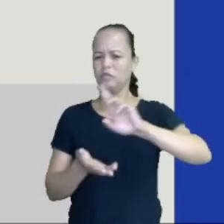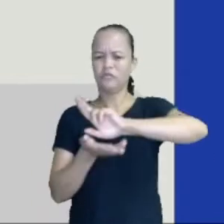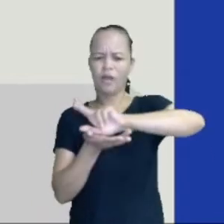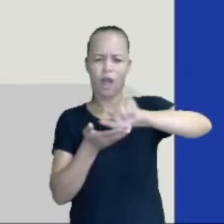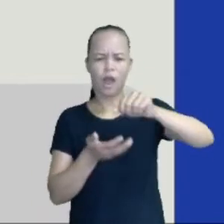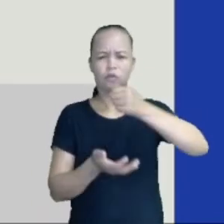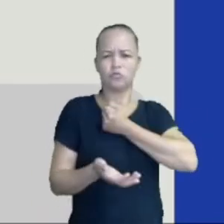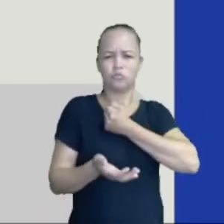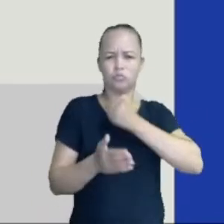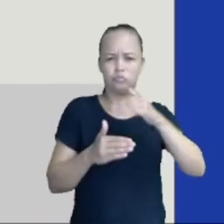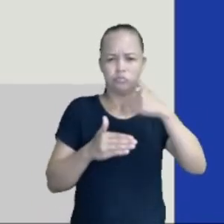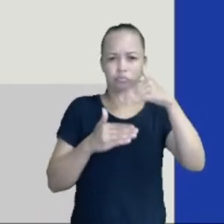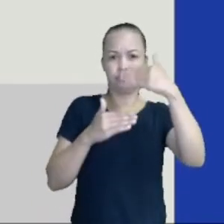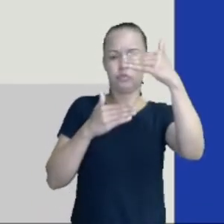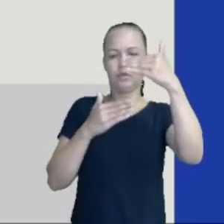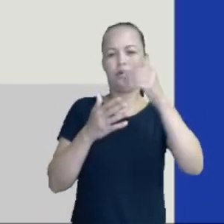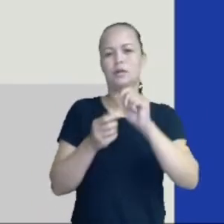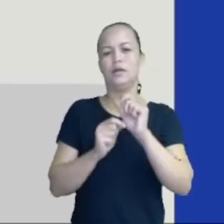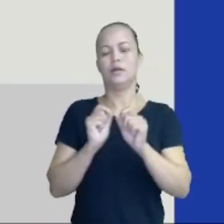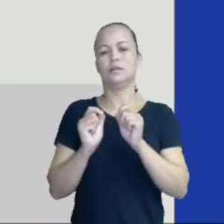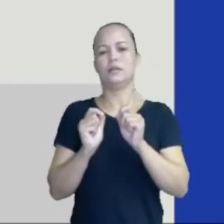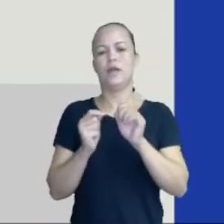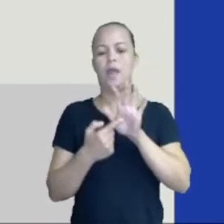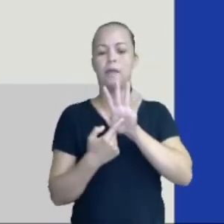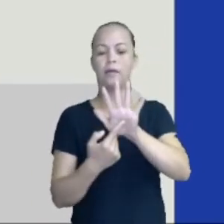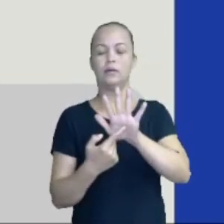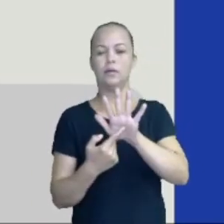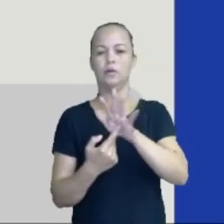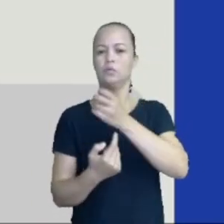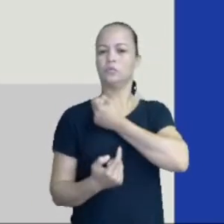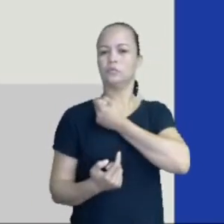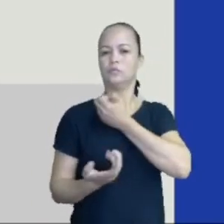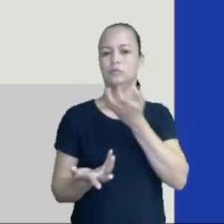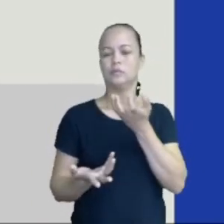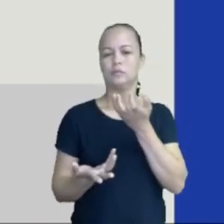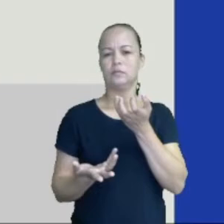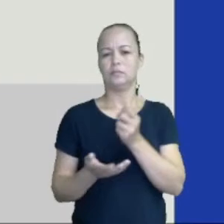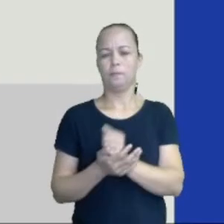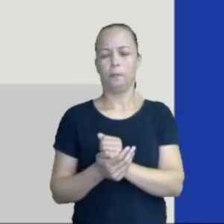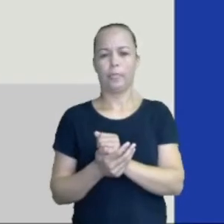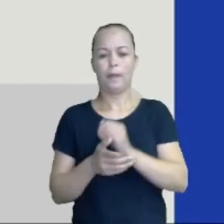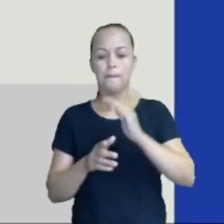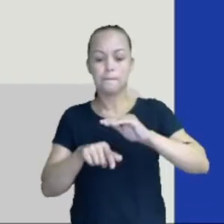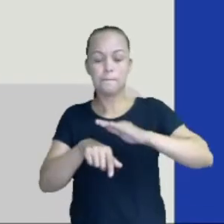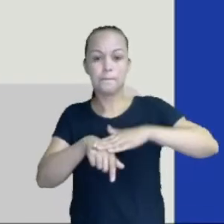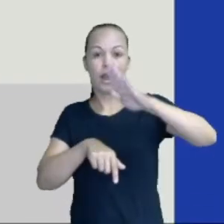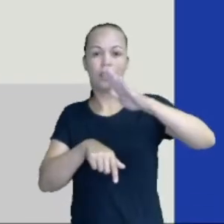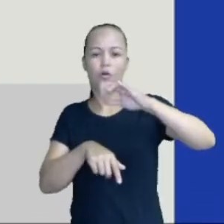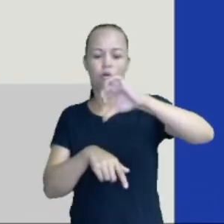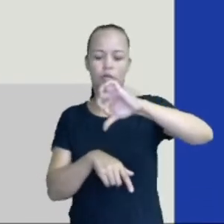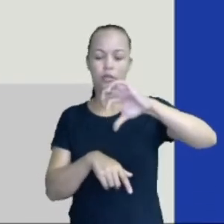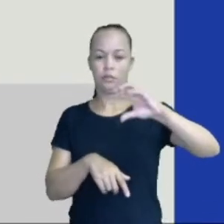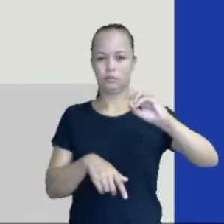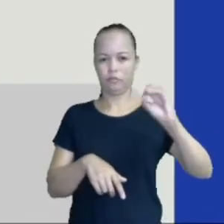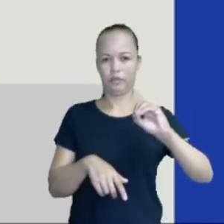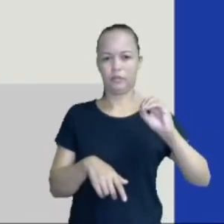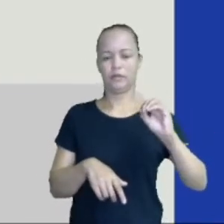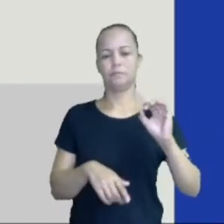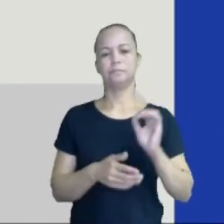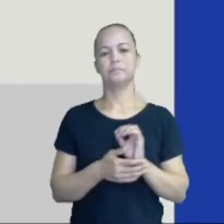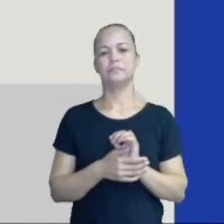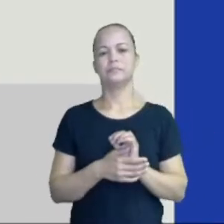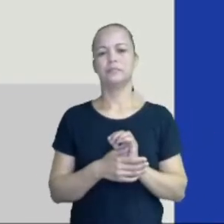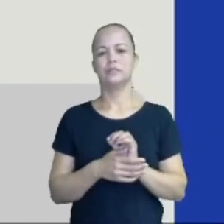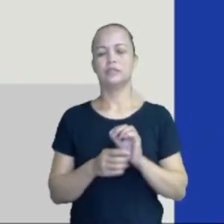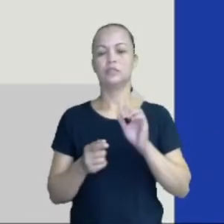120. Olha a representação desse ângulo. Triângulos com um ângulo interno maior que 90 graus são chamados